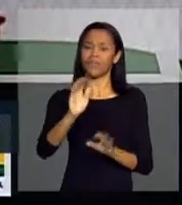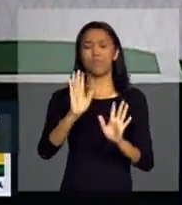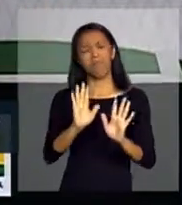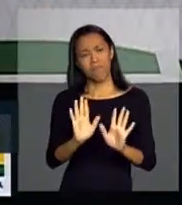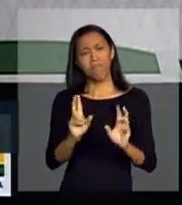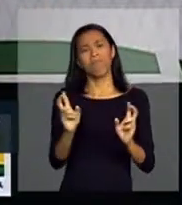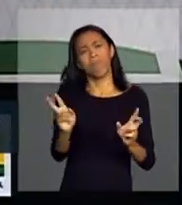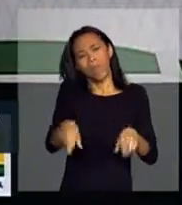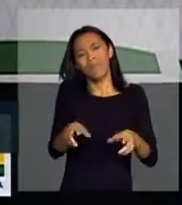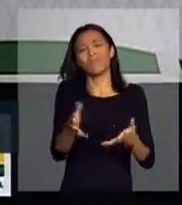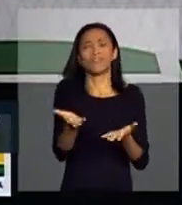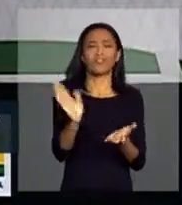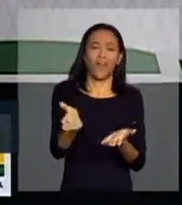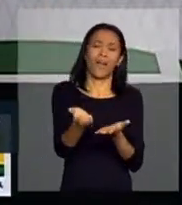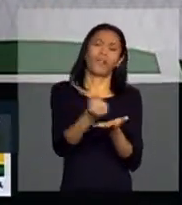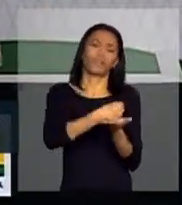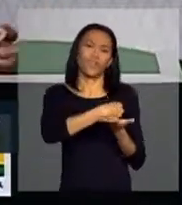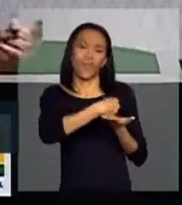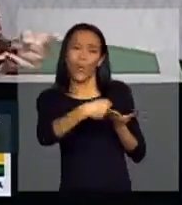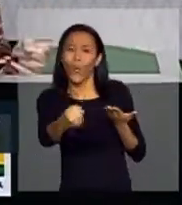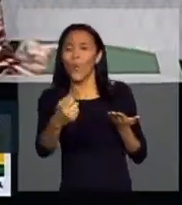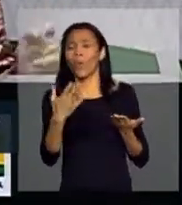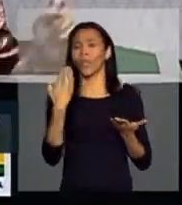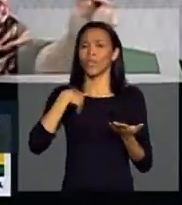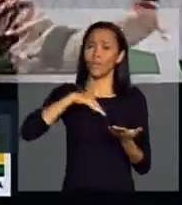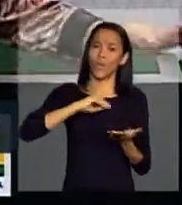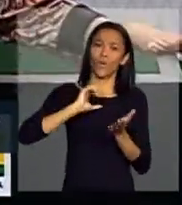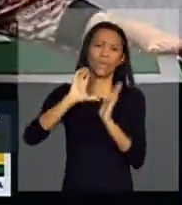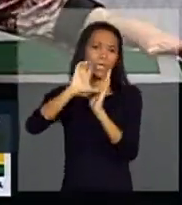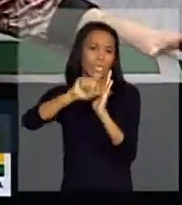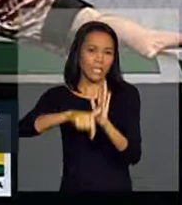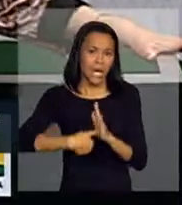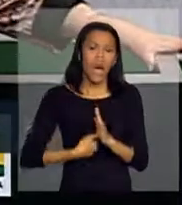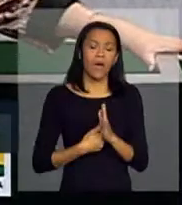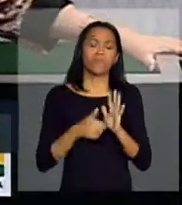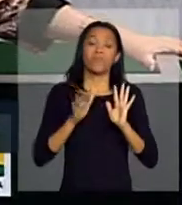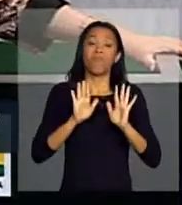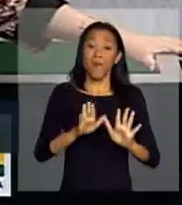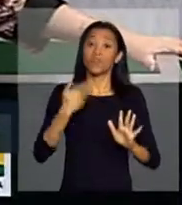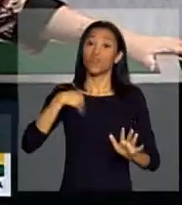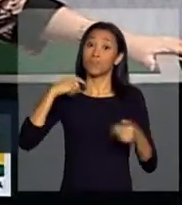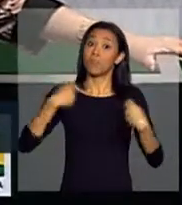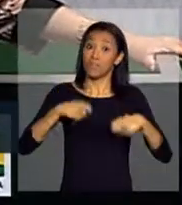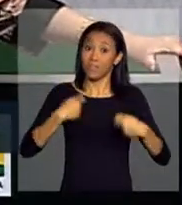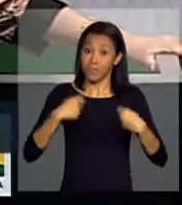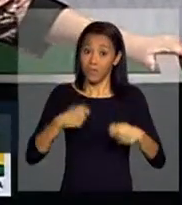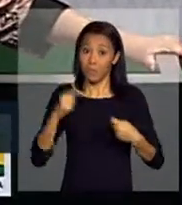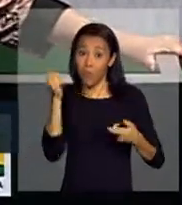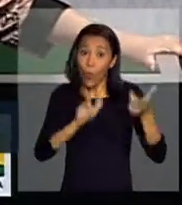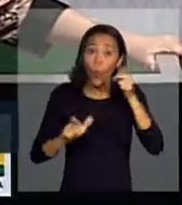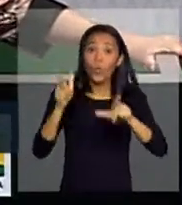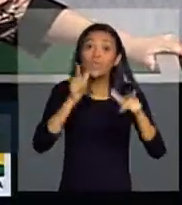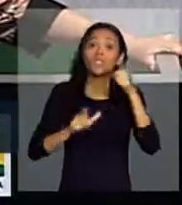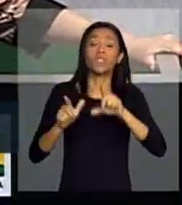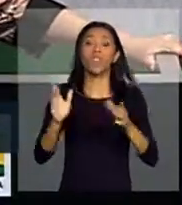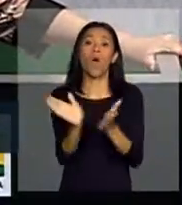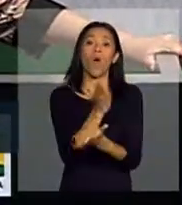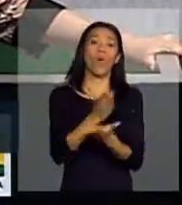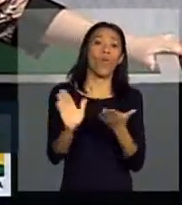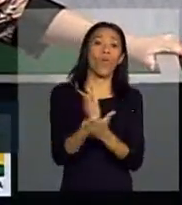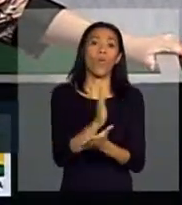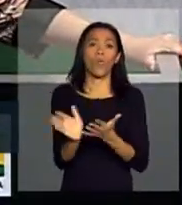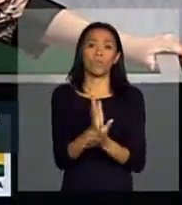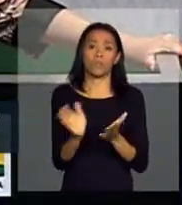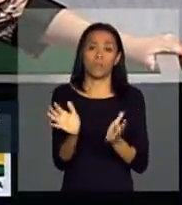é no sentido de que nós estamos atrasados nós teremos de correr atrás de algumas áreas que